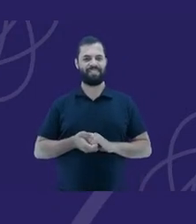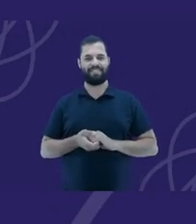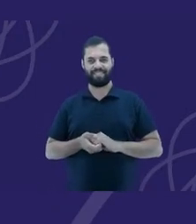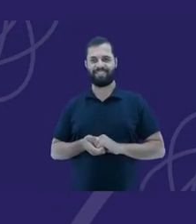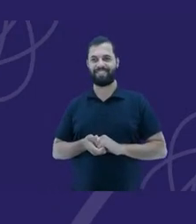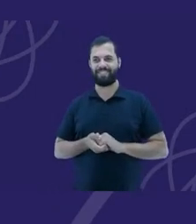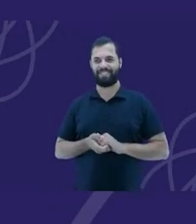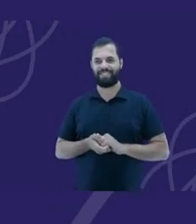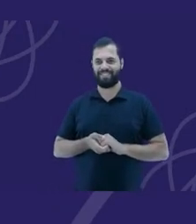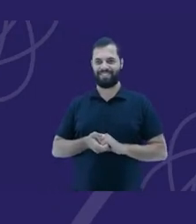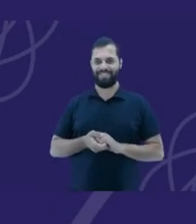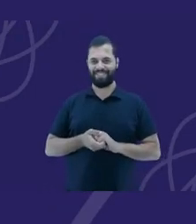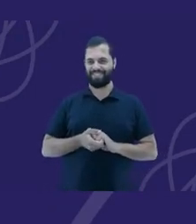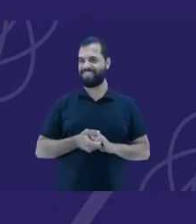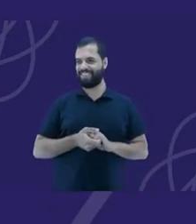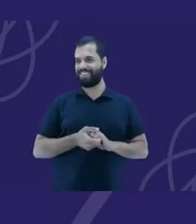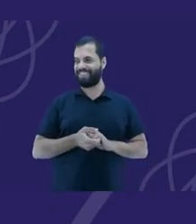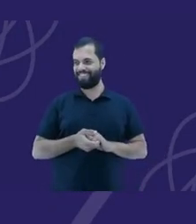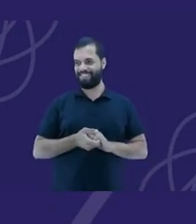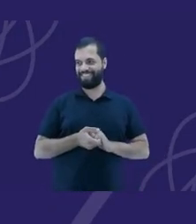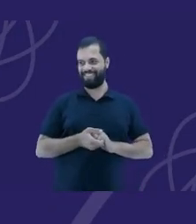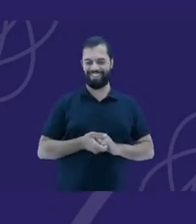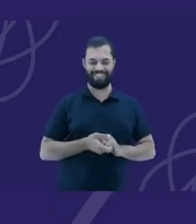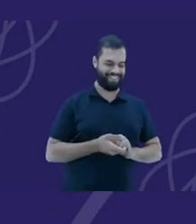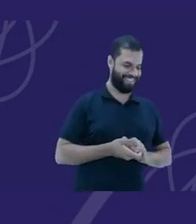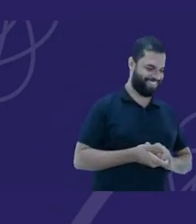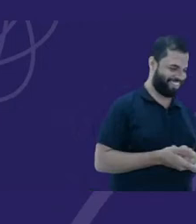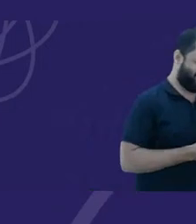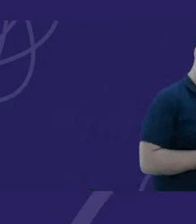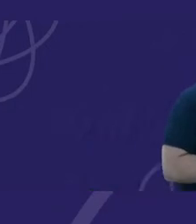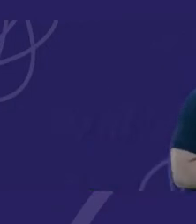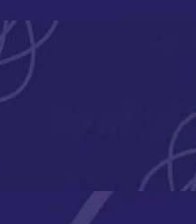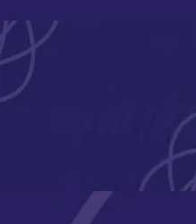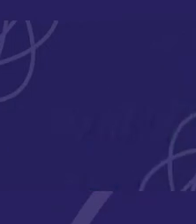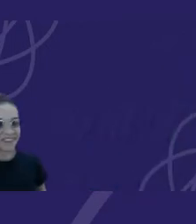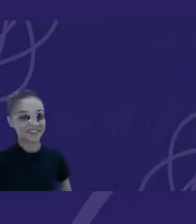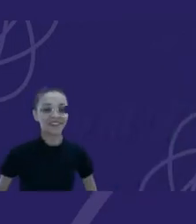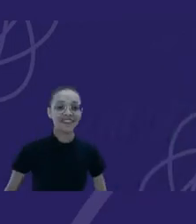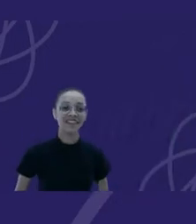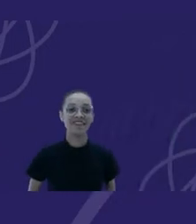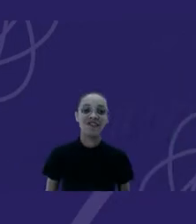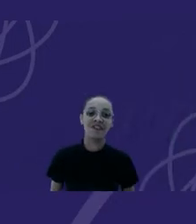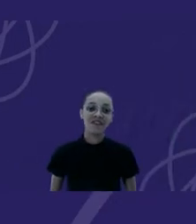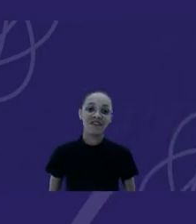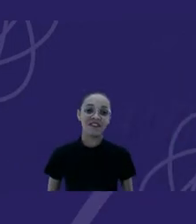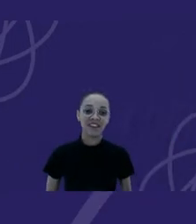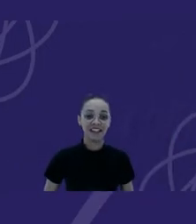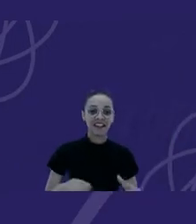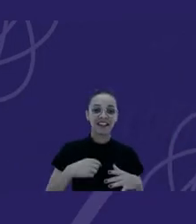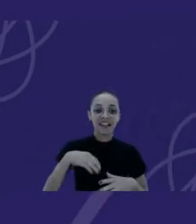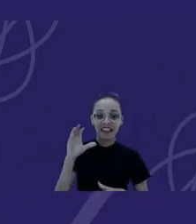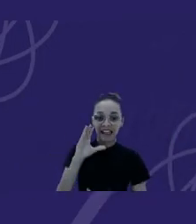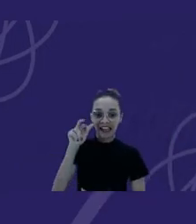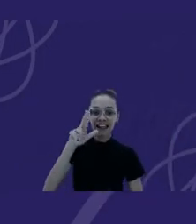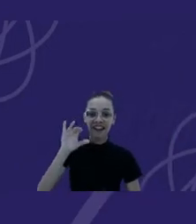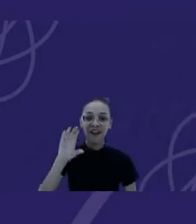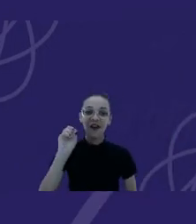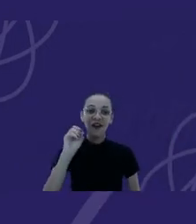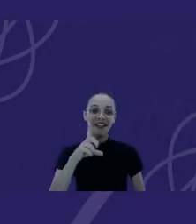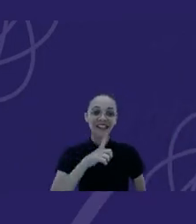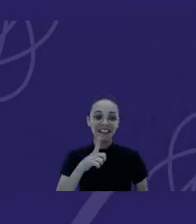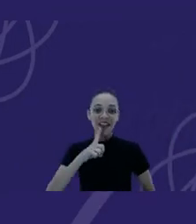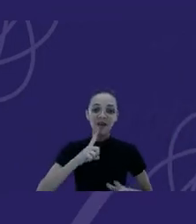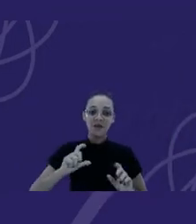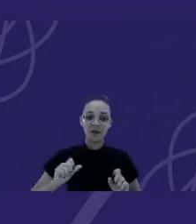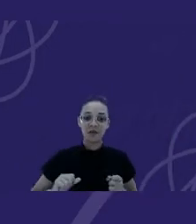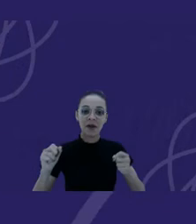O chefe da polícia pelo telefone mandou me avisar que na Carioca tem uma roleta